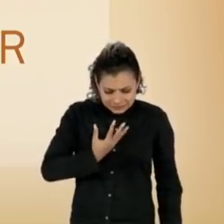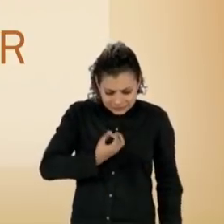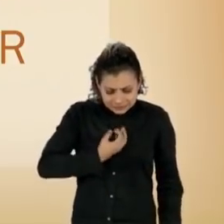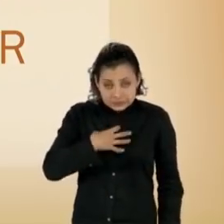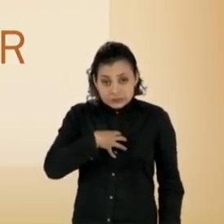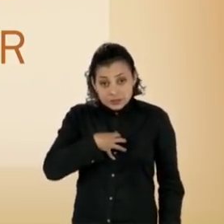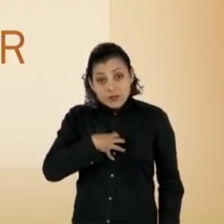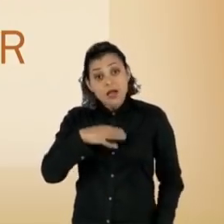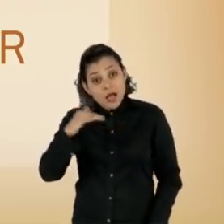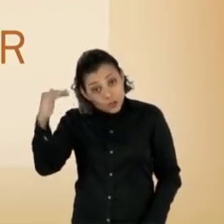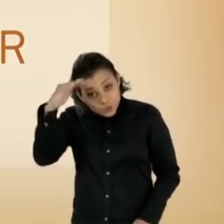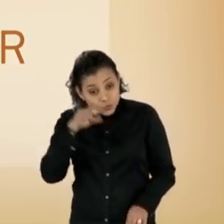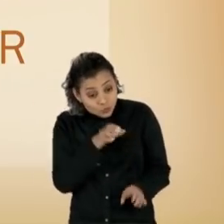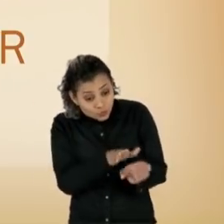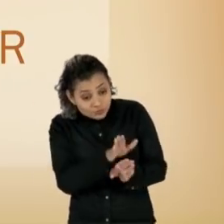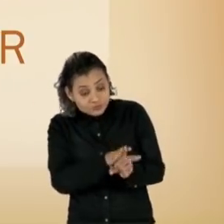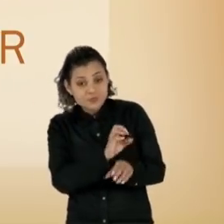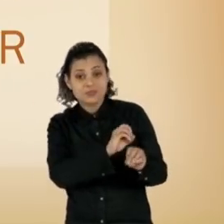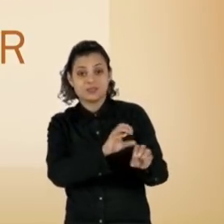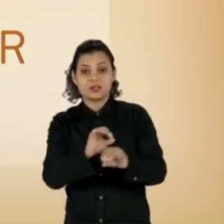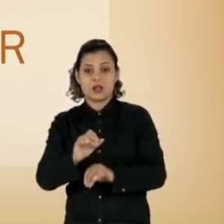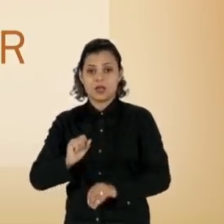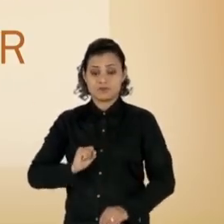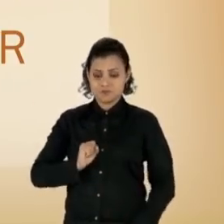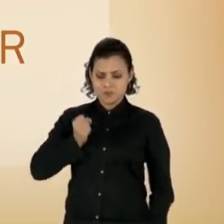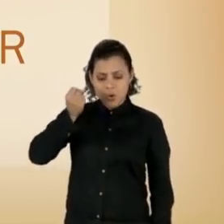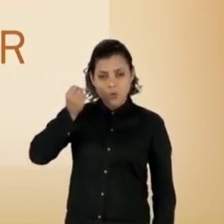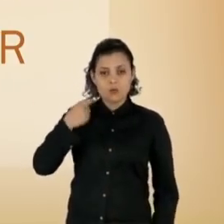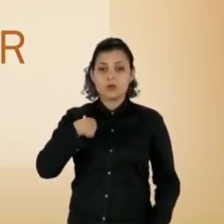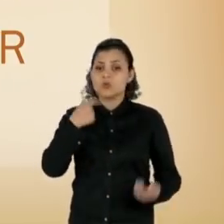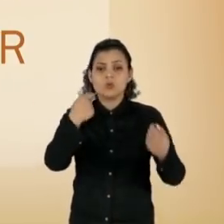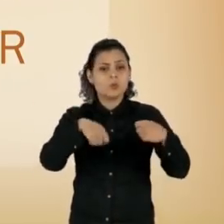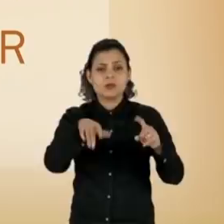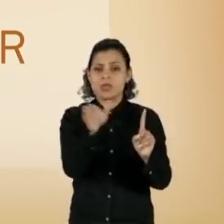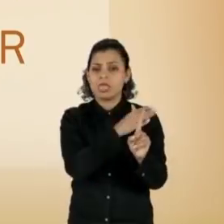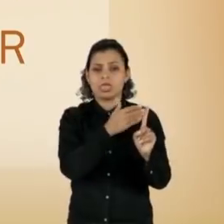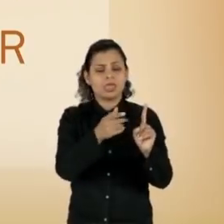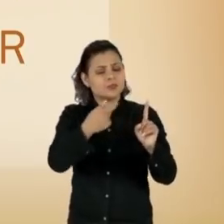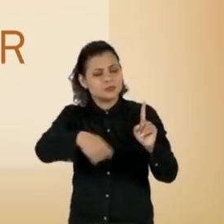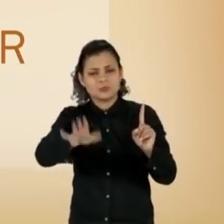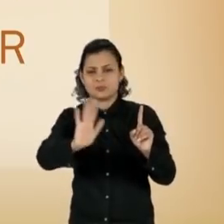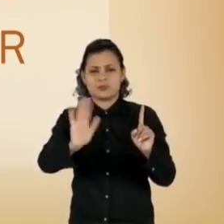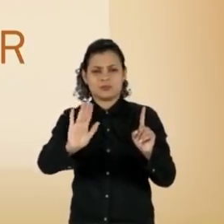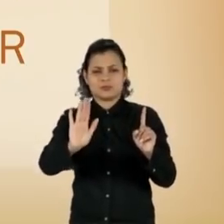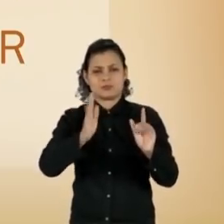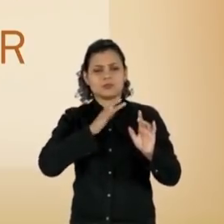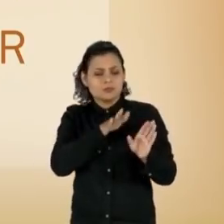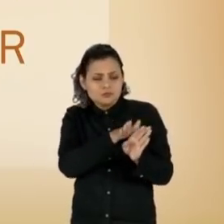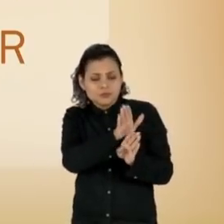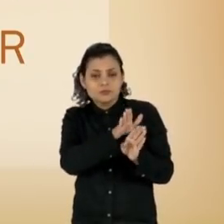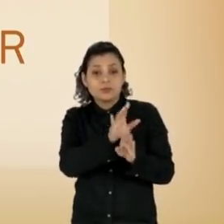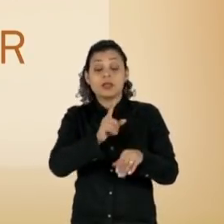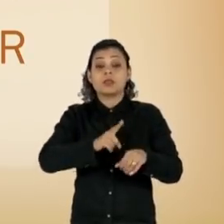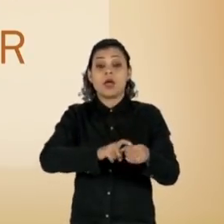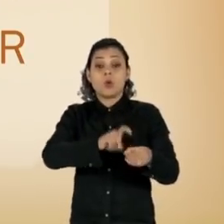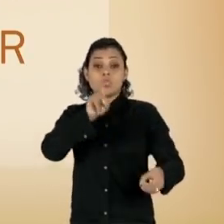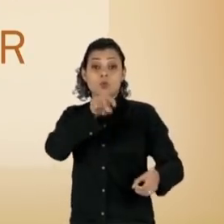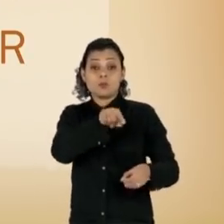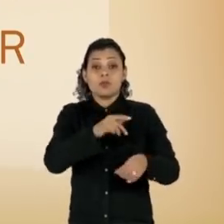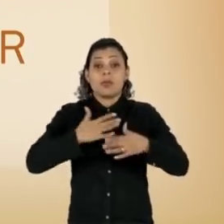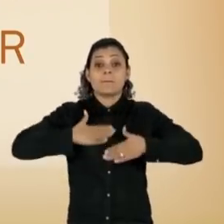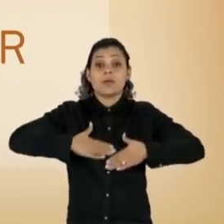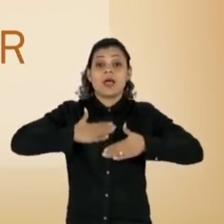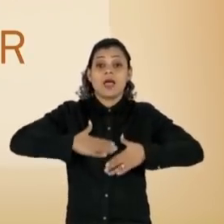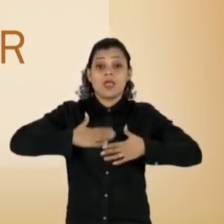o adulto pode ensinar para criança lidar com a raiva sem bater sem agredir ao autonomia na hora do banho então